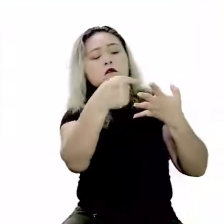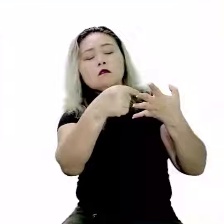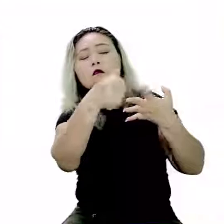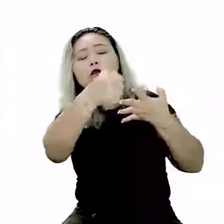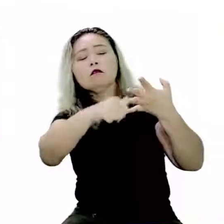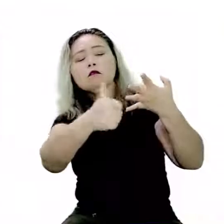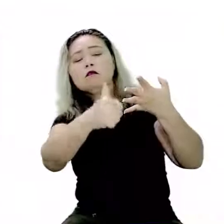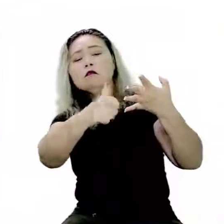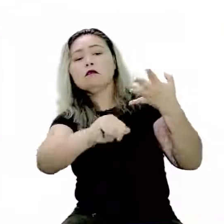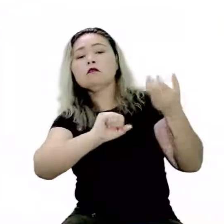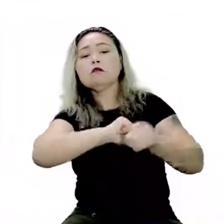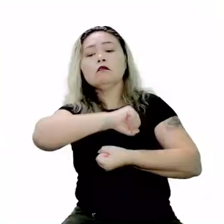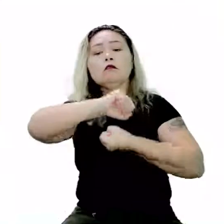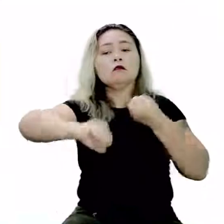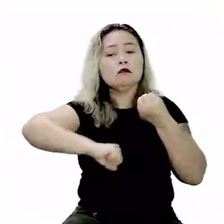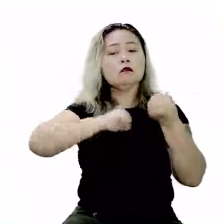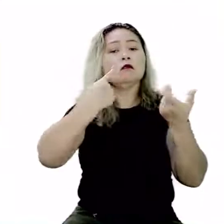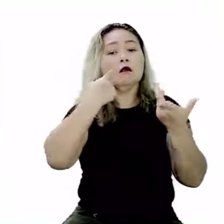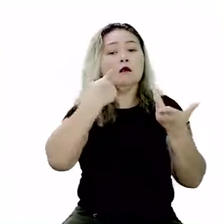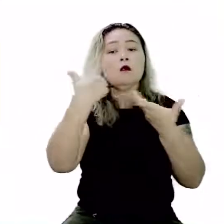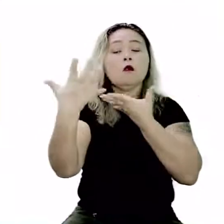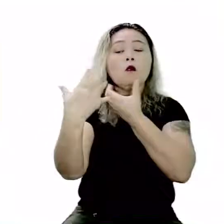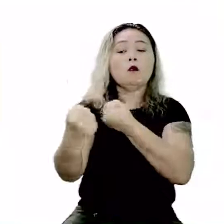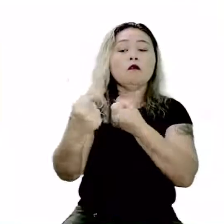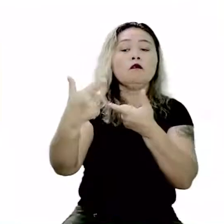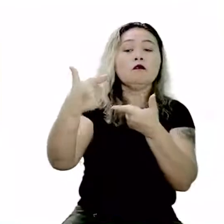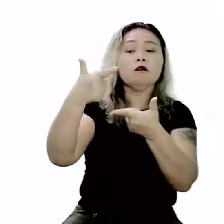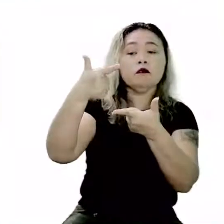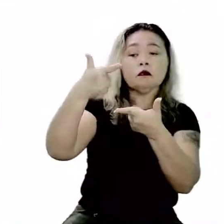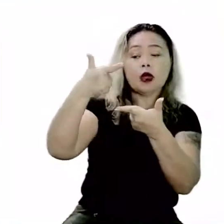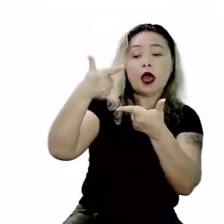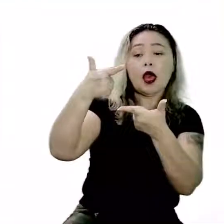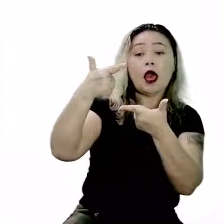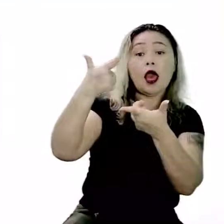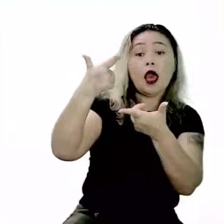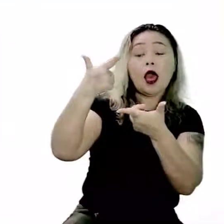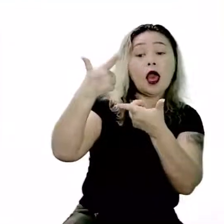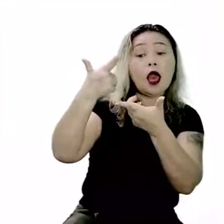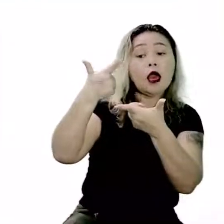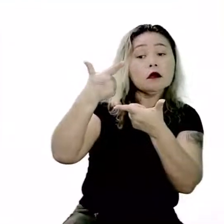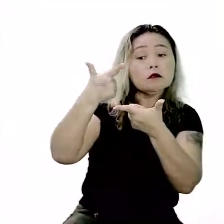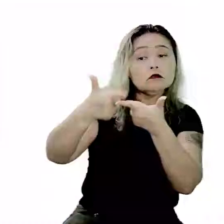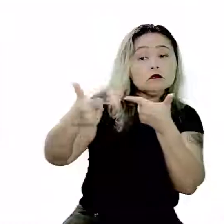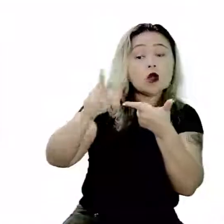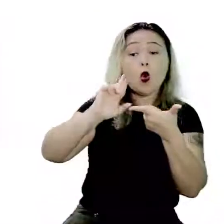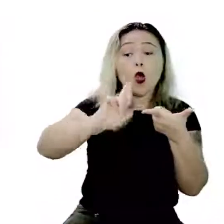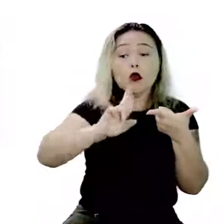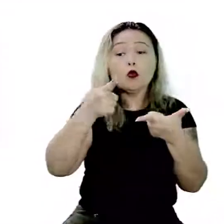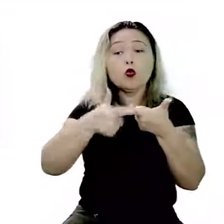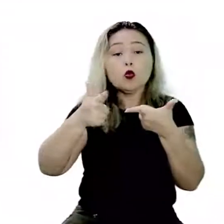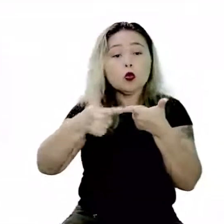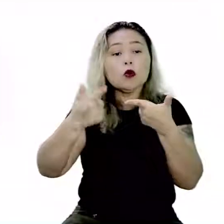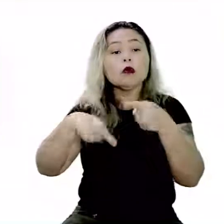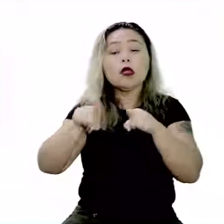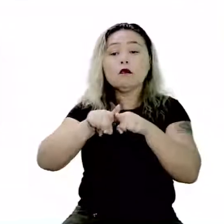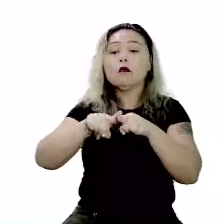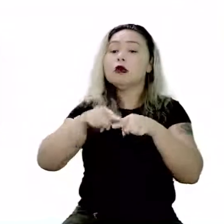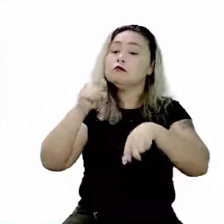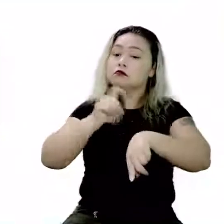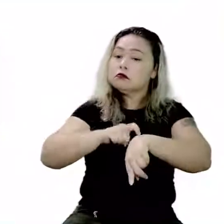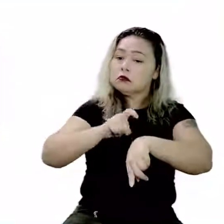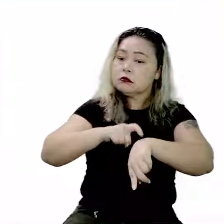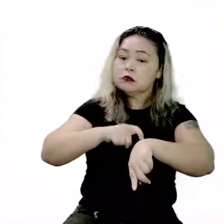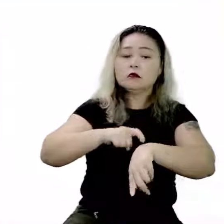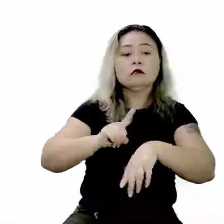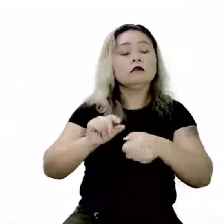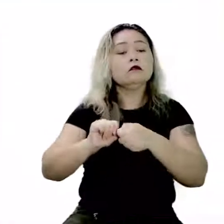de sustentabilidade, de absorção de conflitos e de temporalidade. O Planaflora, através de seu documento